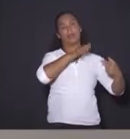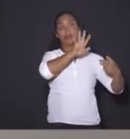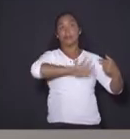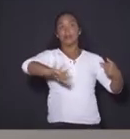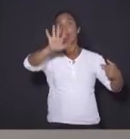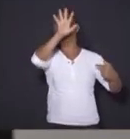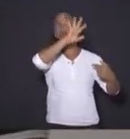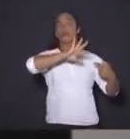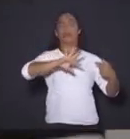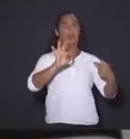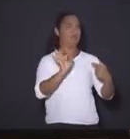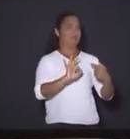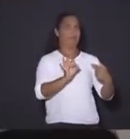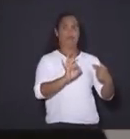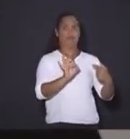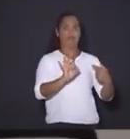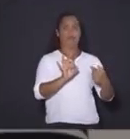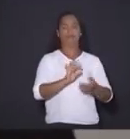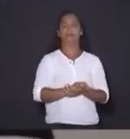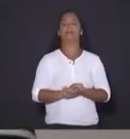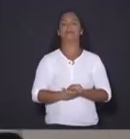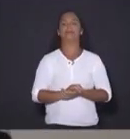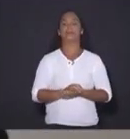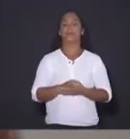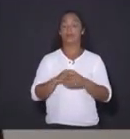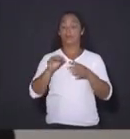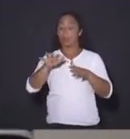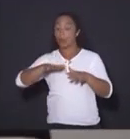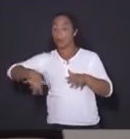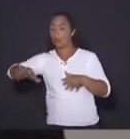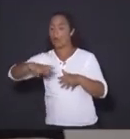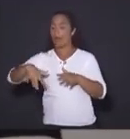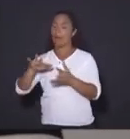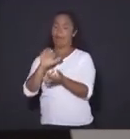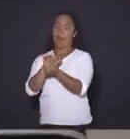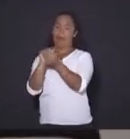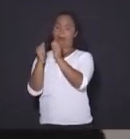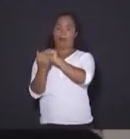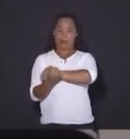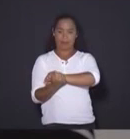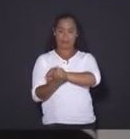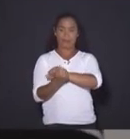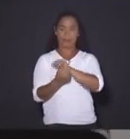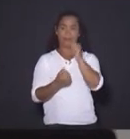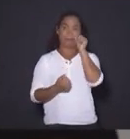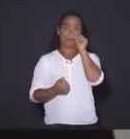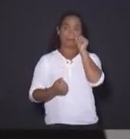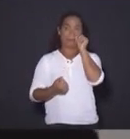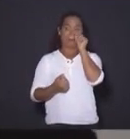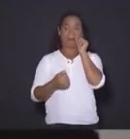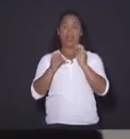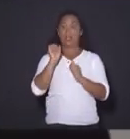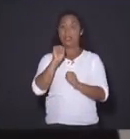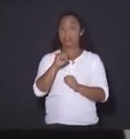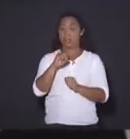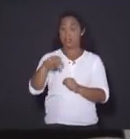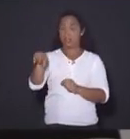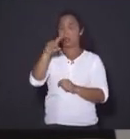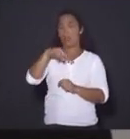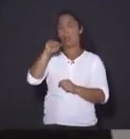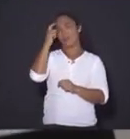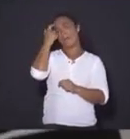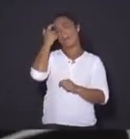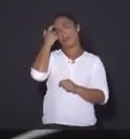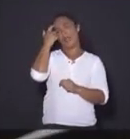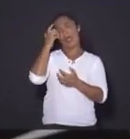nem eram consideradas outras polêmicas no campo das artes por exemplo se nós formos pensar hoje o que significa